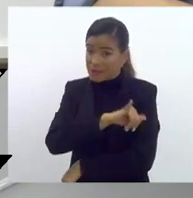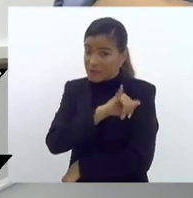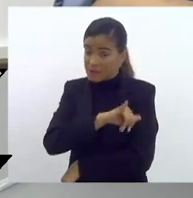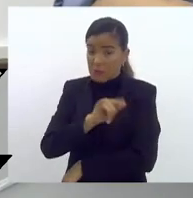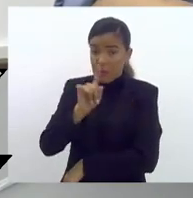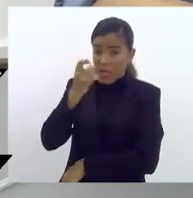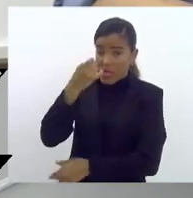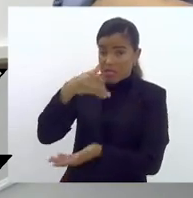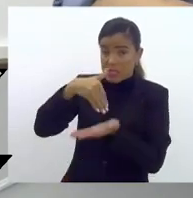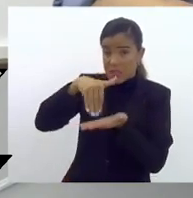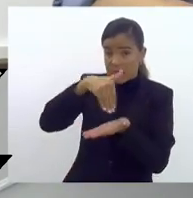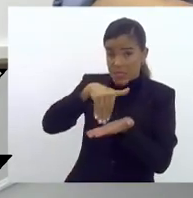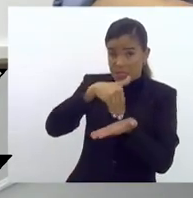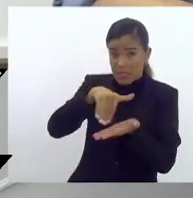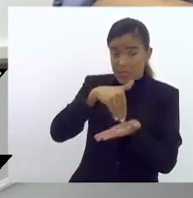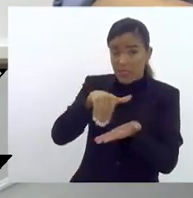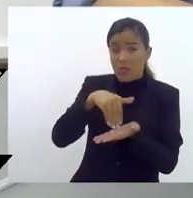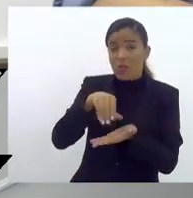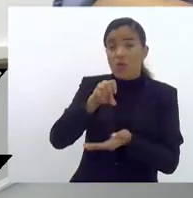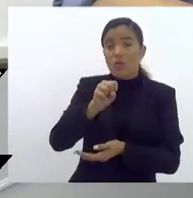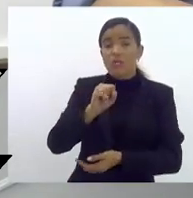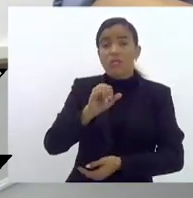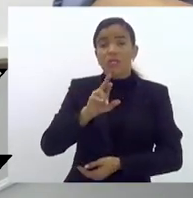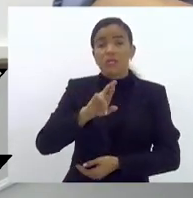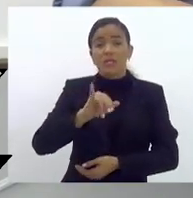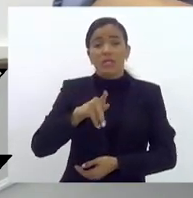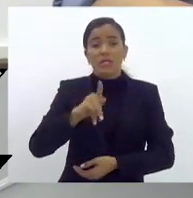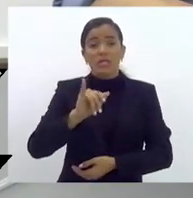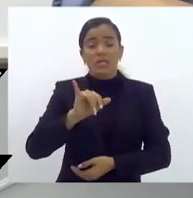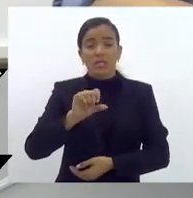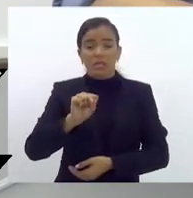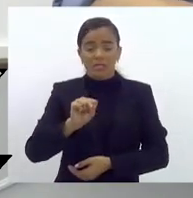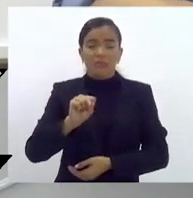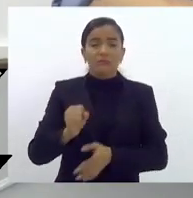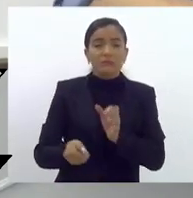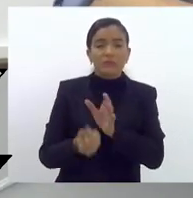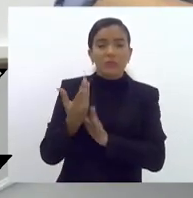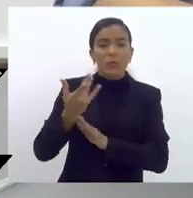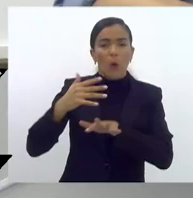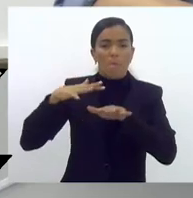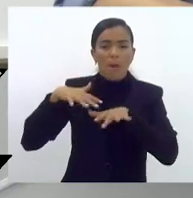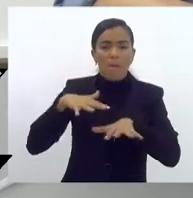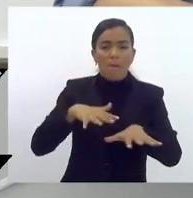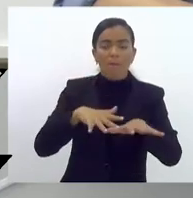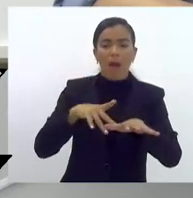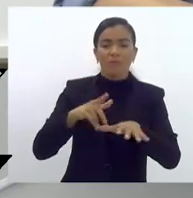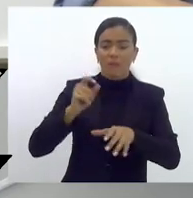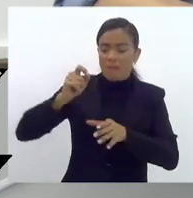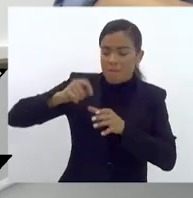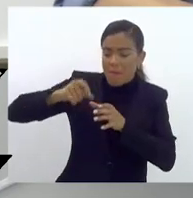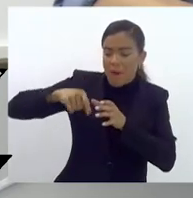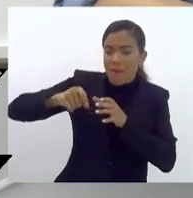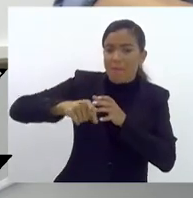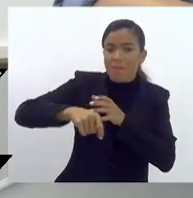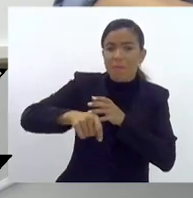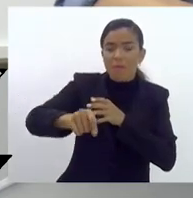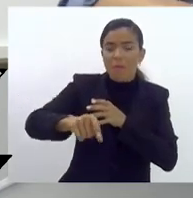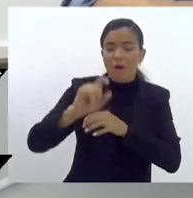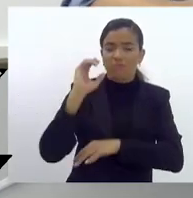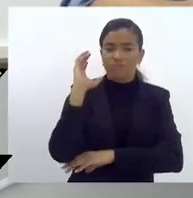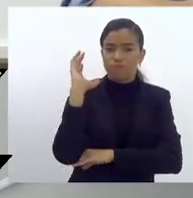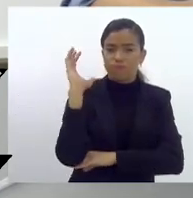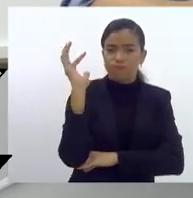foi secretário o Circus Ele criou o mutirão do reflorestamento e reflorestou cerca de